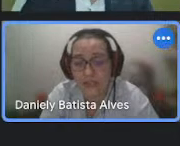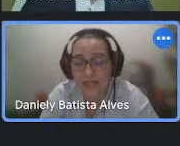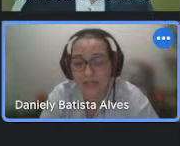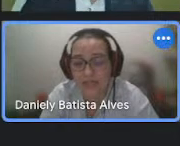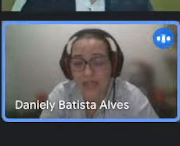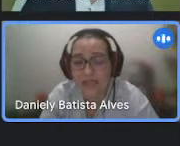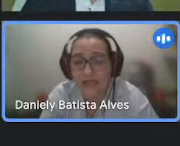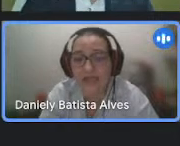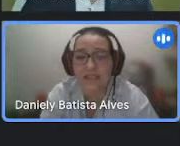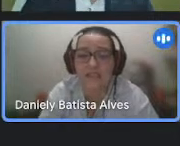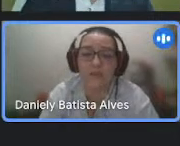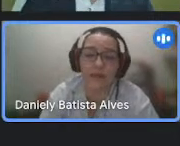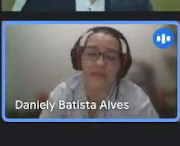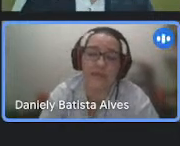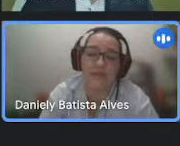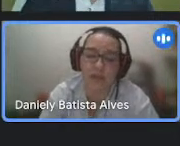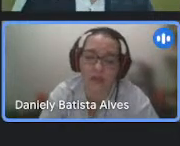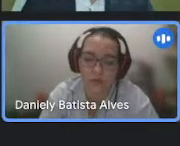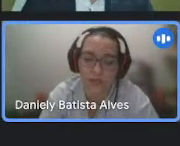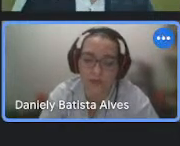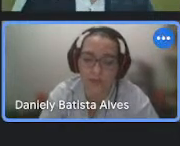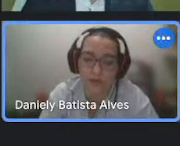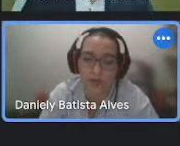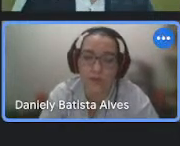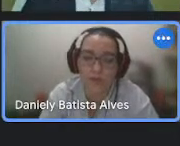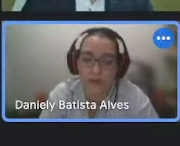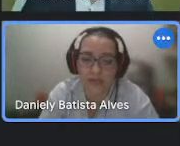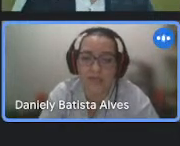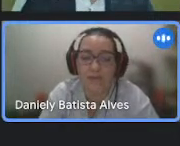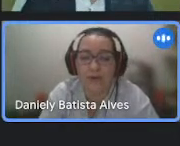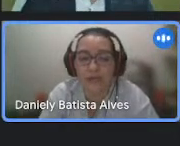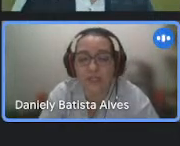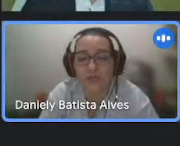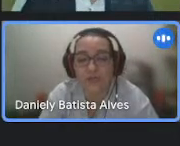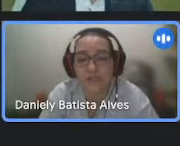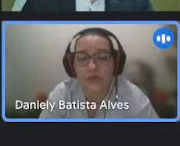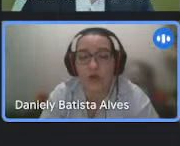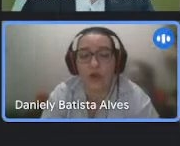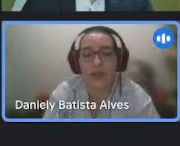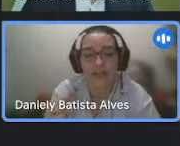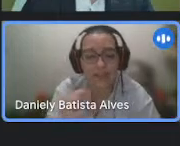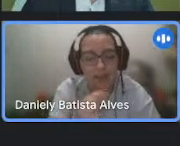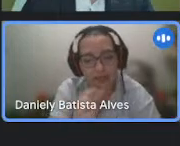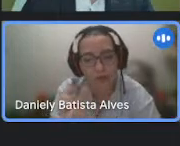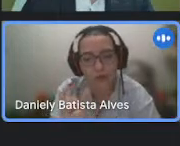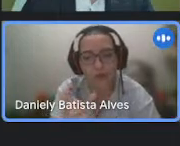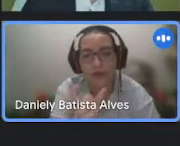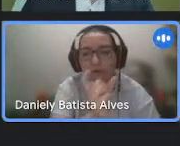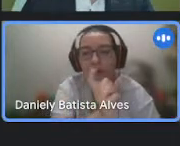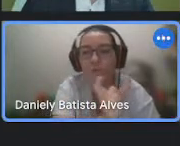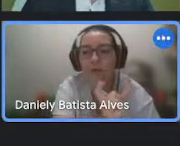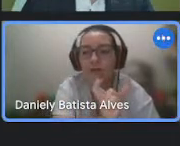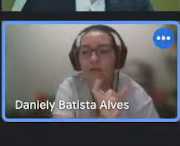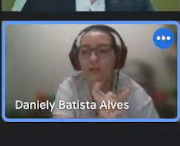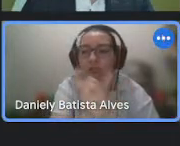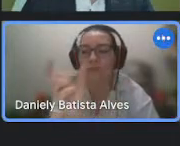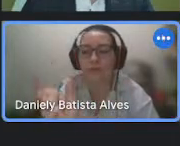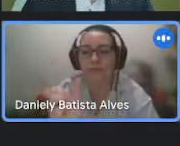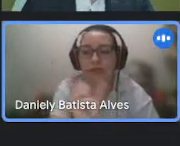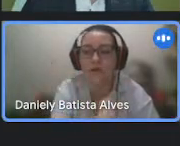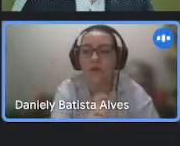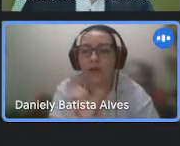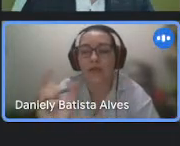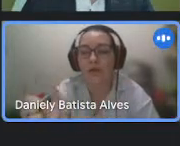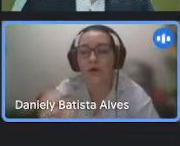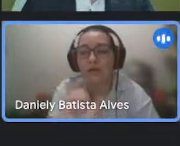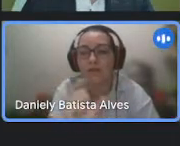ser iniciada antes do parecer final do CEP. Por isso, é importante que vocês coloquem até lá no cronograma o período de